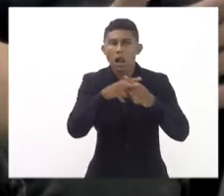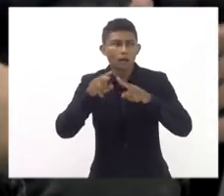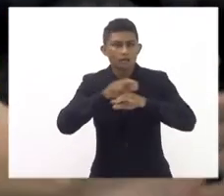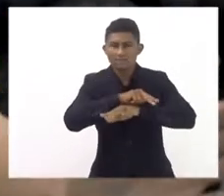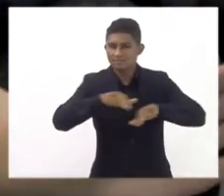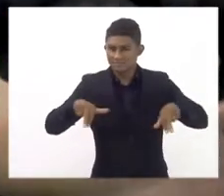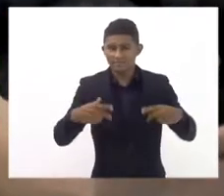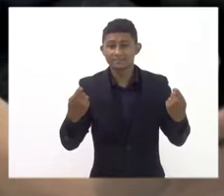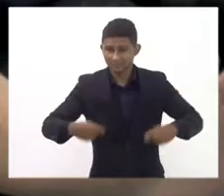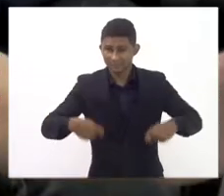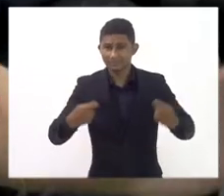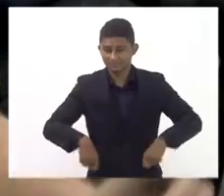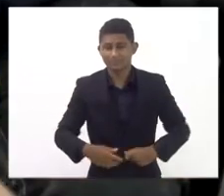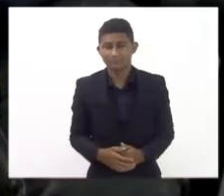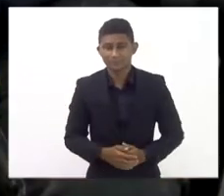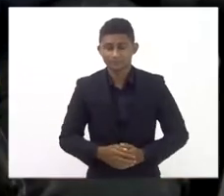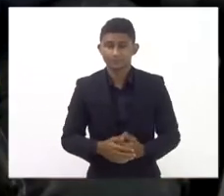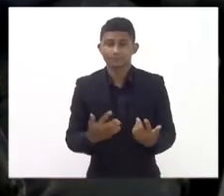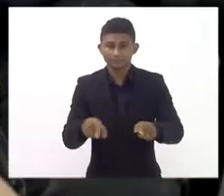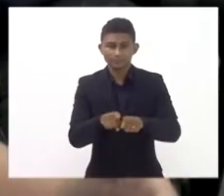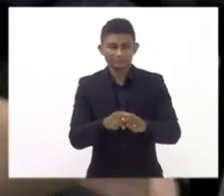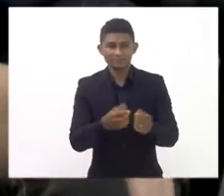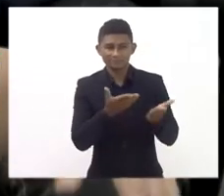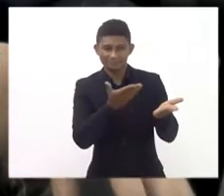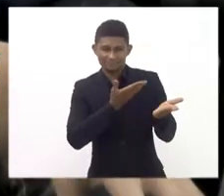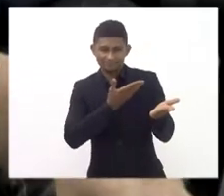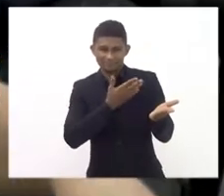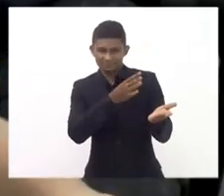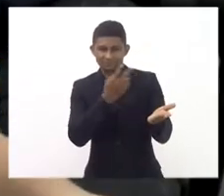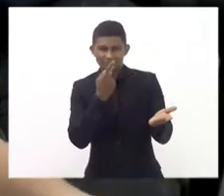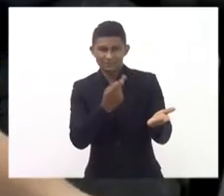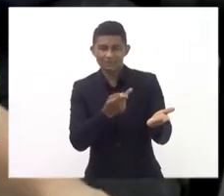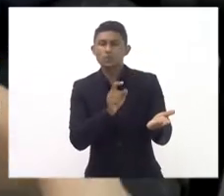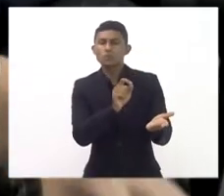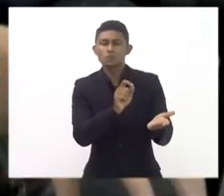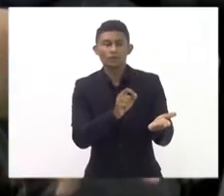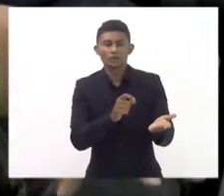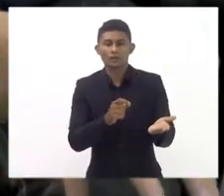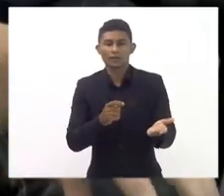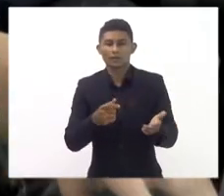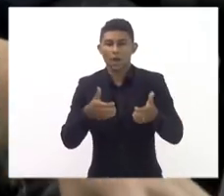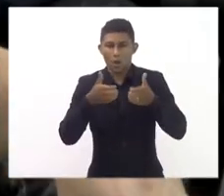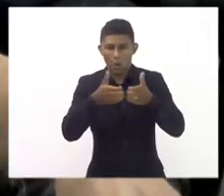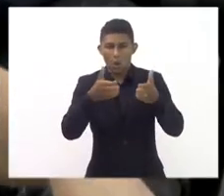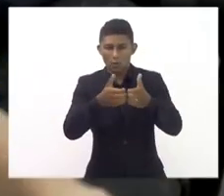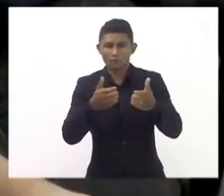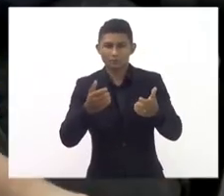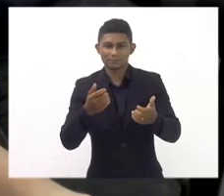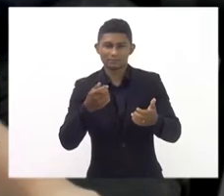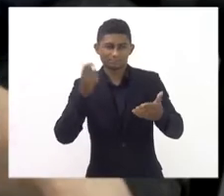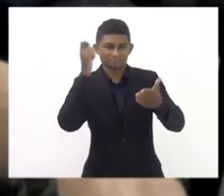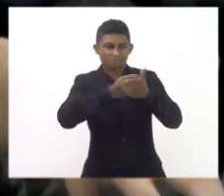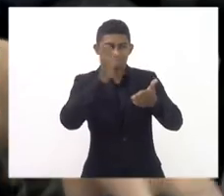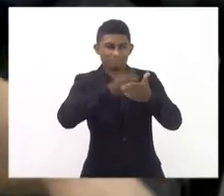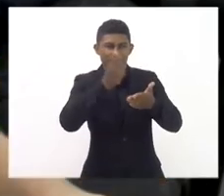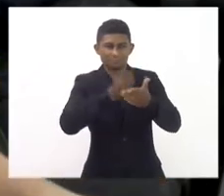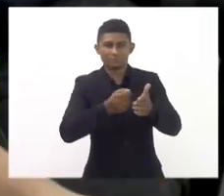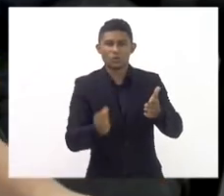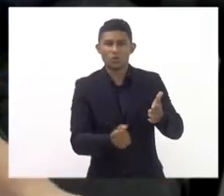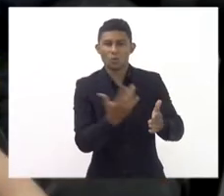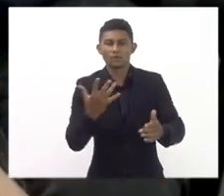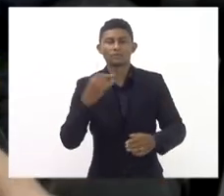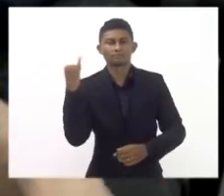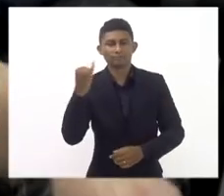fazendo mais uma salientação que a companheira fez também sobre o número de passagens, que são importantes, que tem que